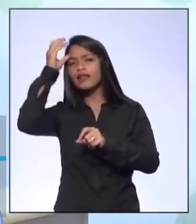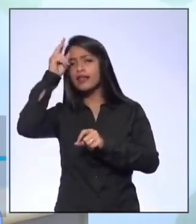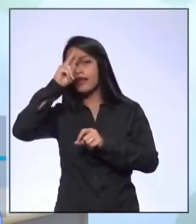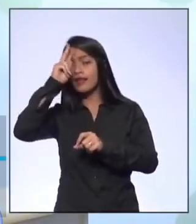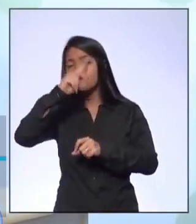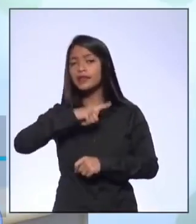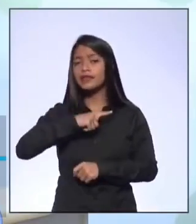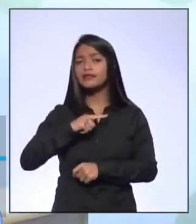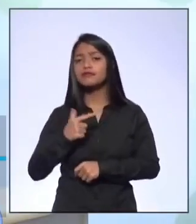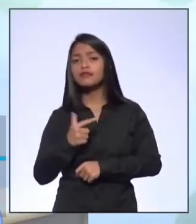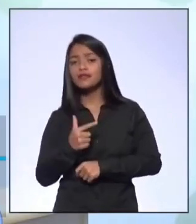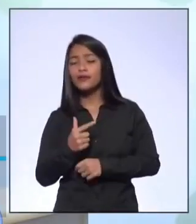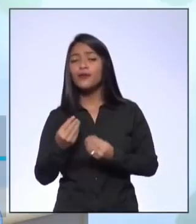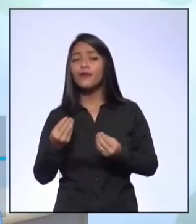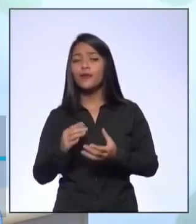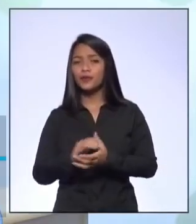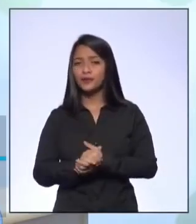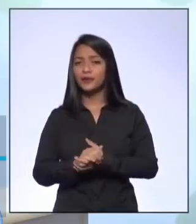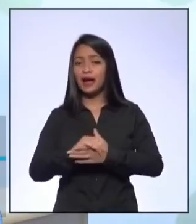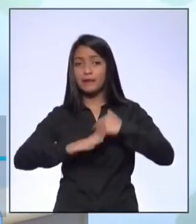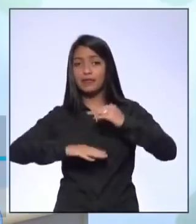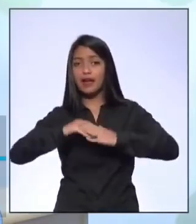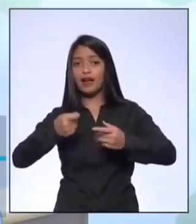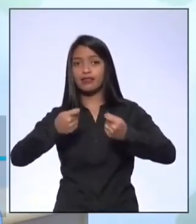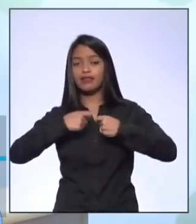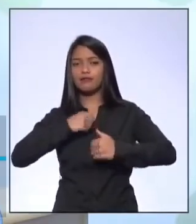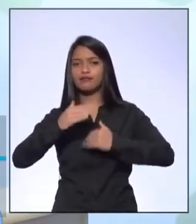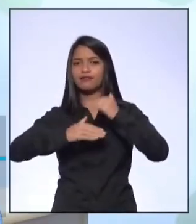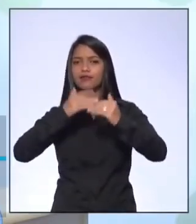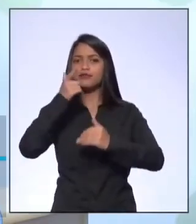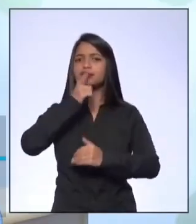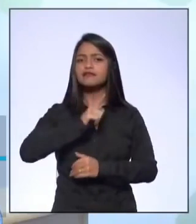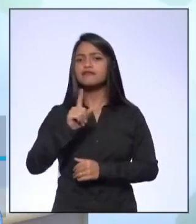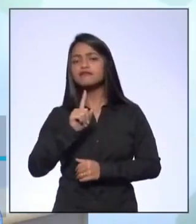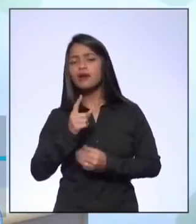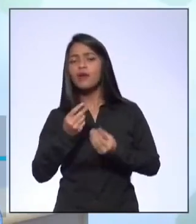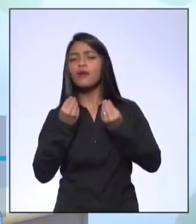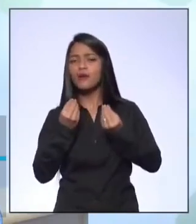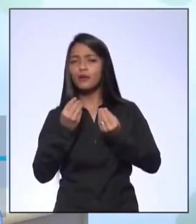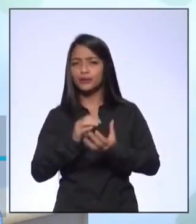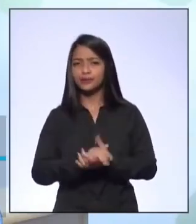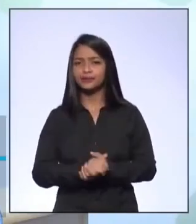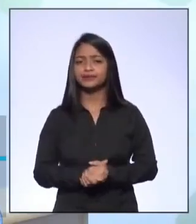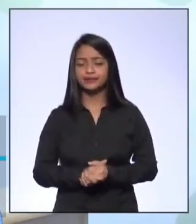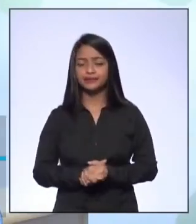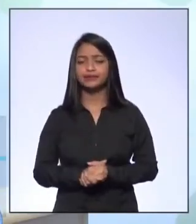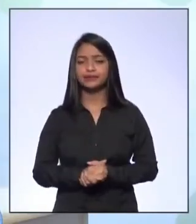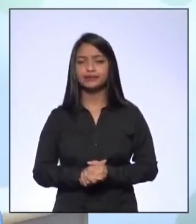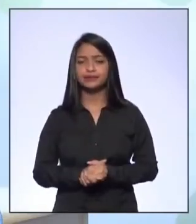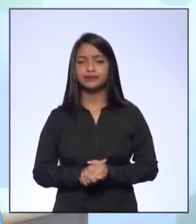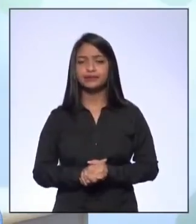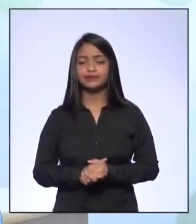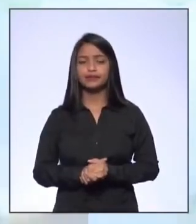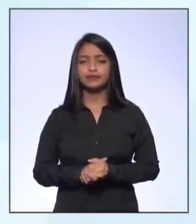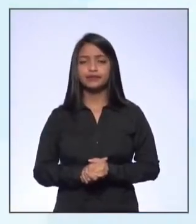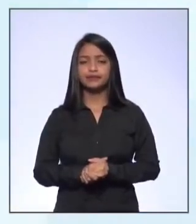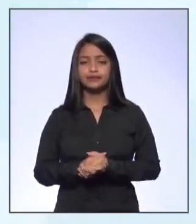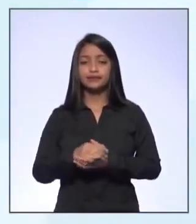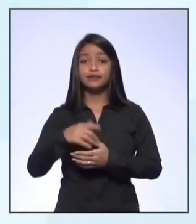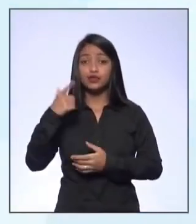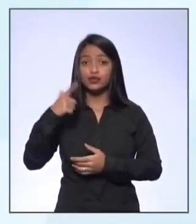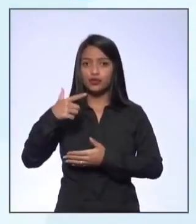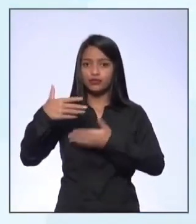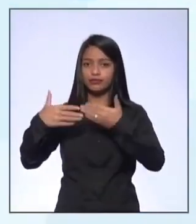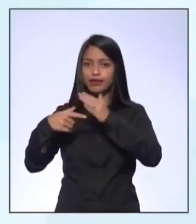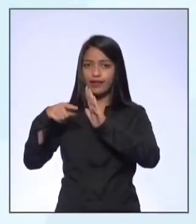onde as habilidades foram mobilizadas e trabalhadas por vocês. Então, vamos voltar novamente aí para a questão